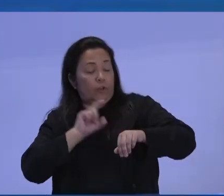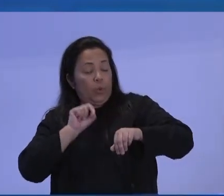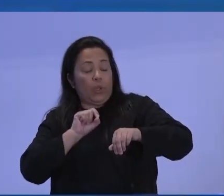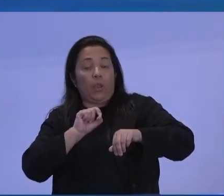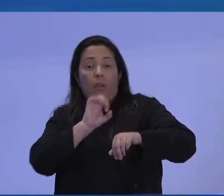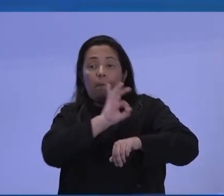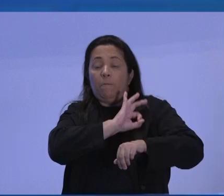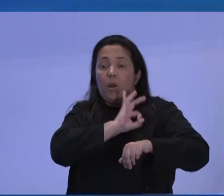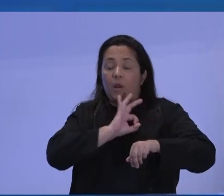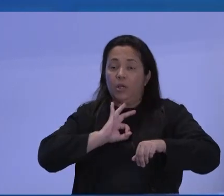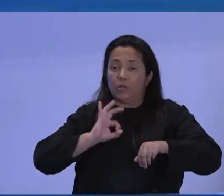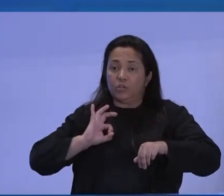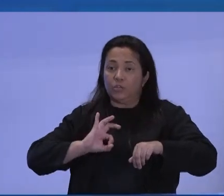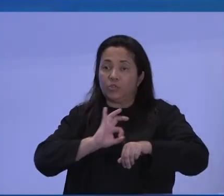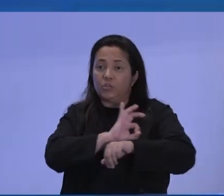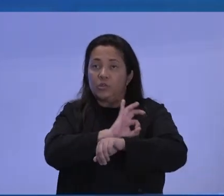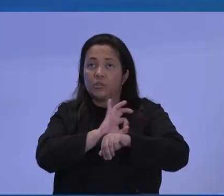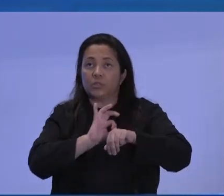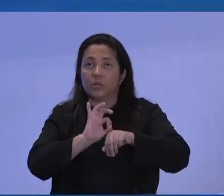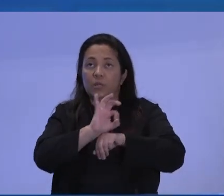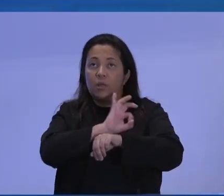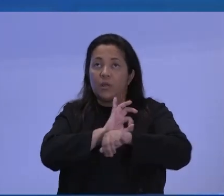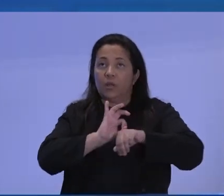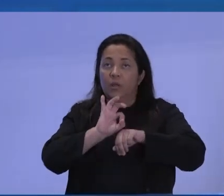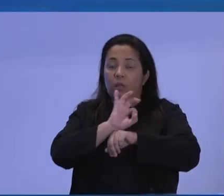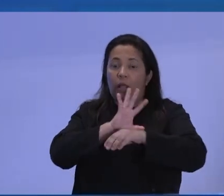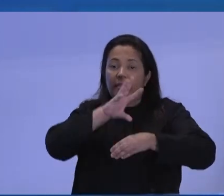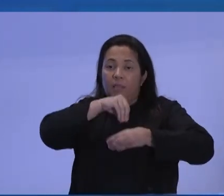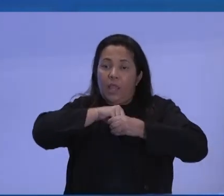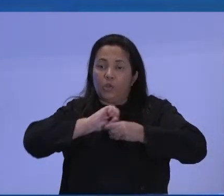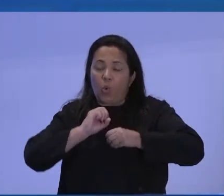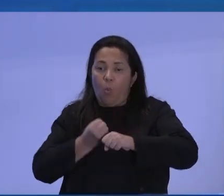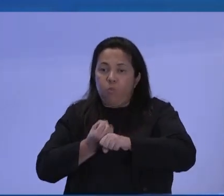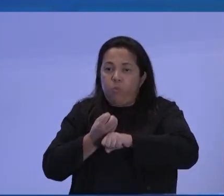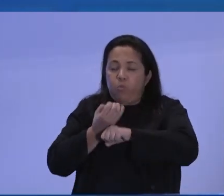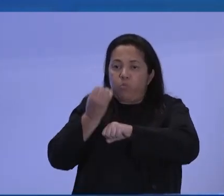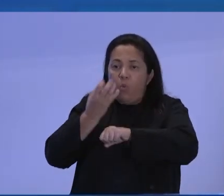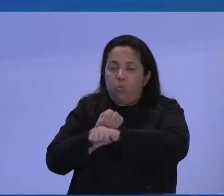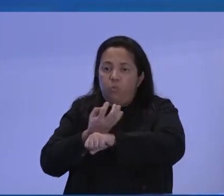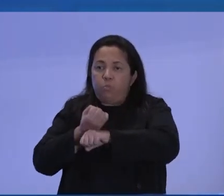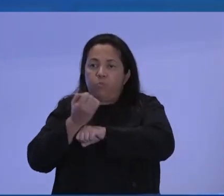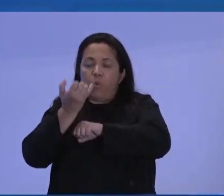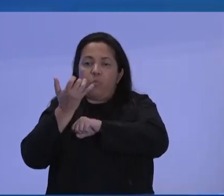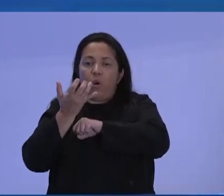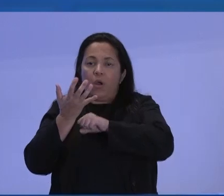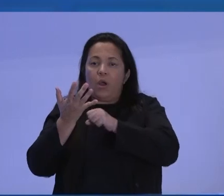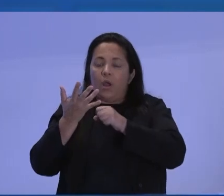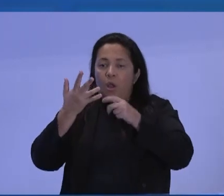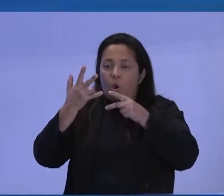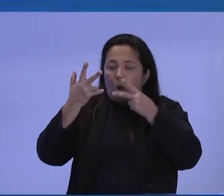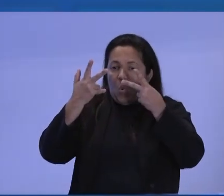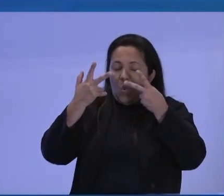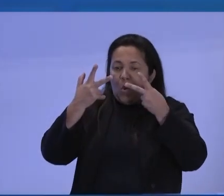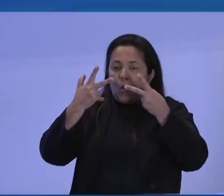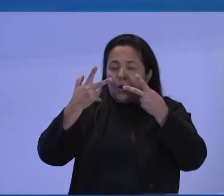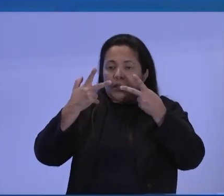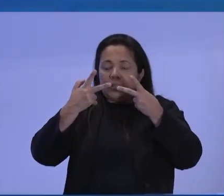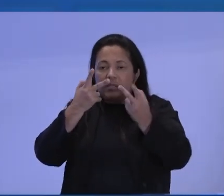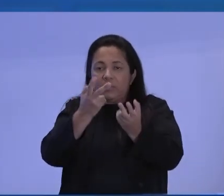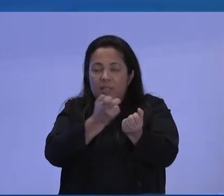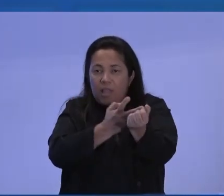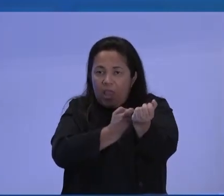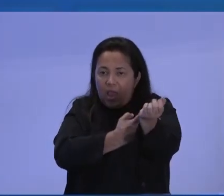manchas, sejam elas hipocrômicas ou eritematosas, o espessamento dos nervos periféricos, as